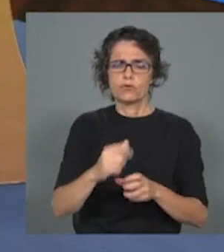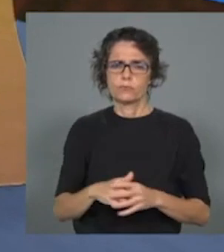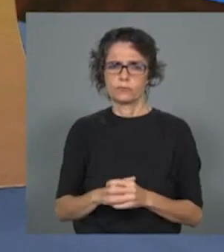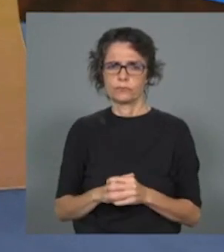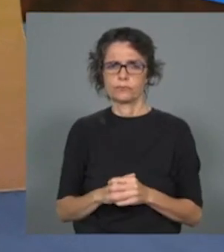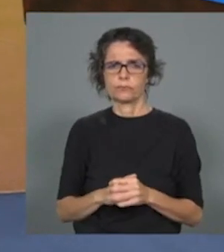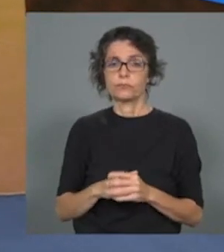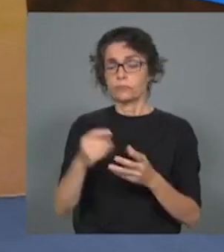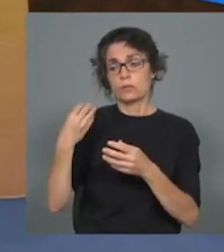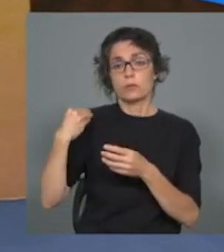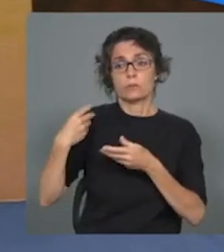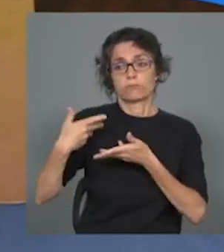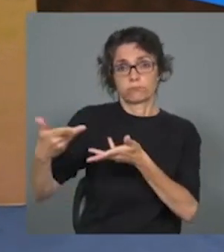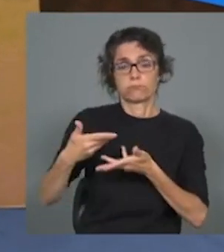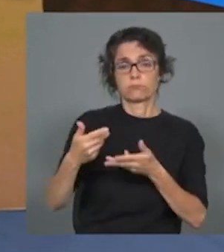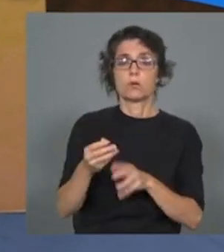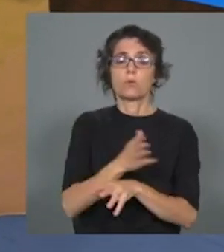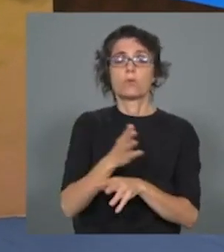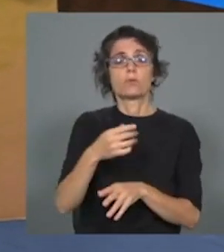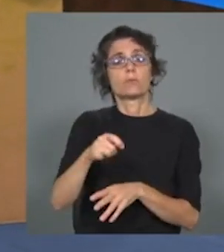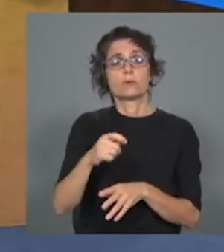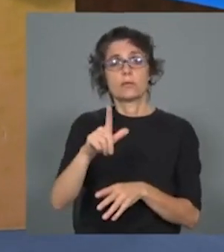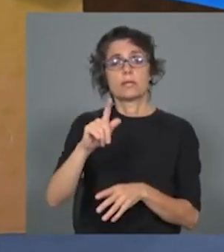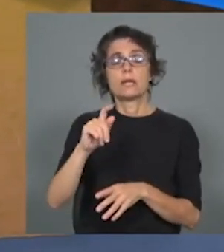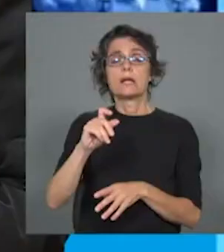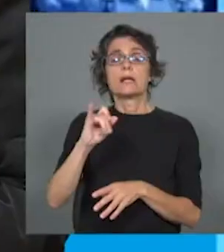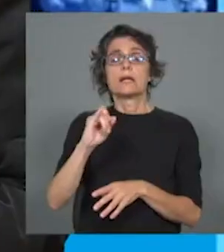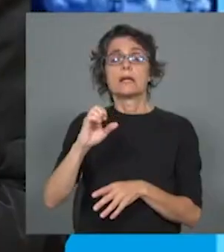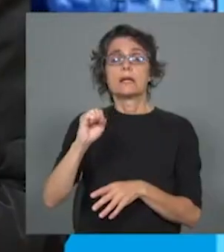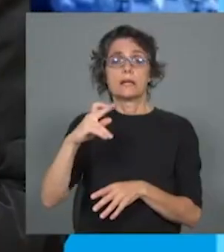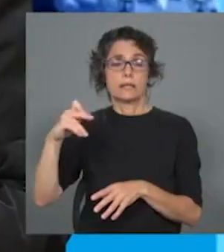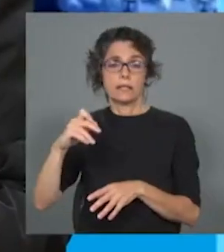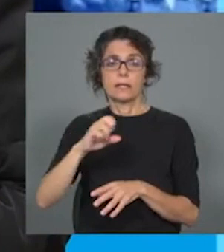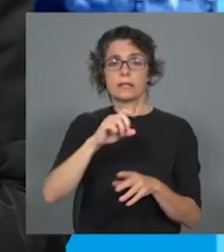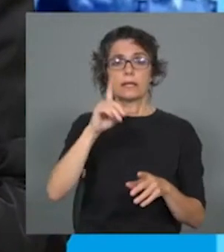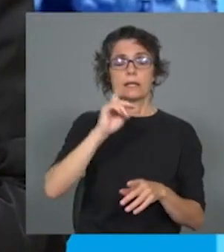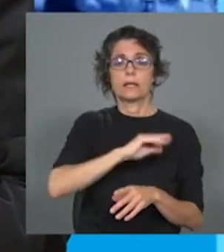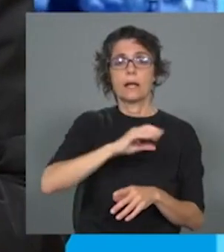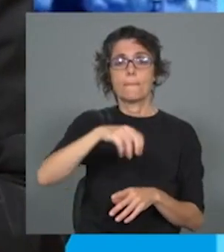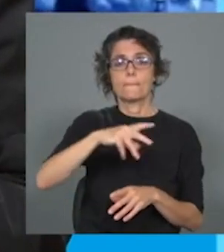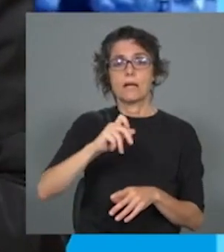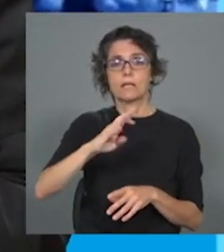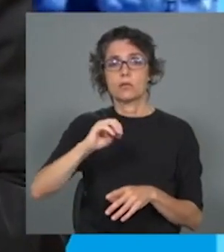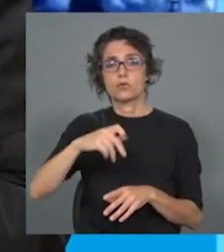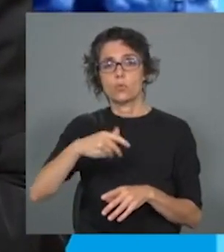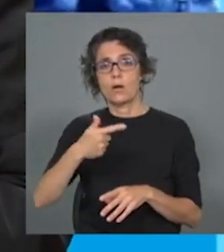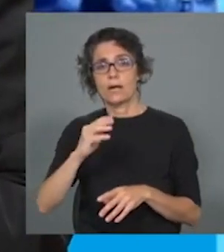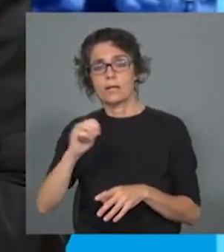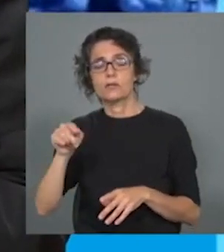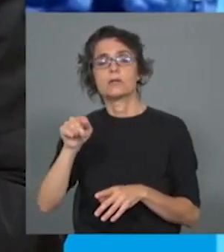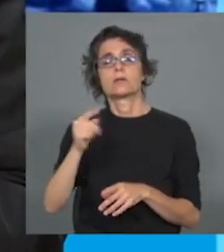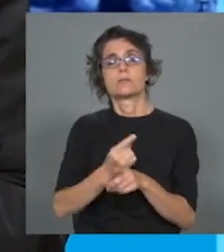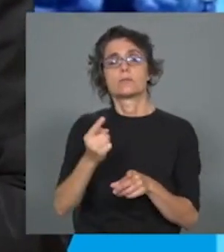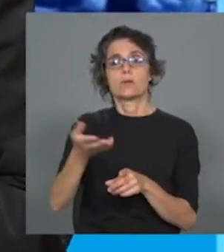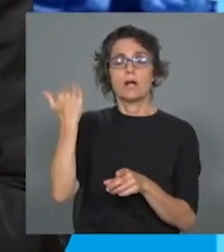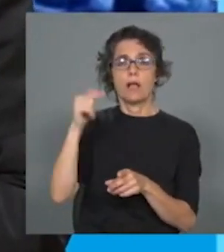surgiu do convite do anterior Presidente da Liga, Jaime Marta Soares, com alguma insistência já no tempo, porque nós temos